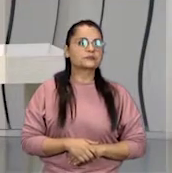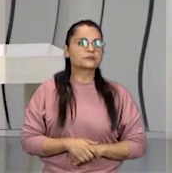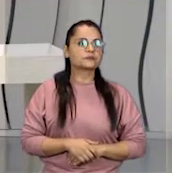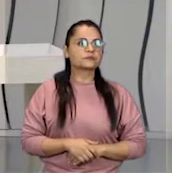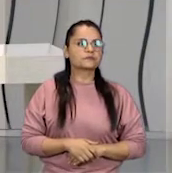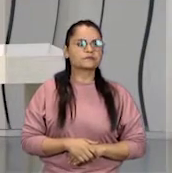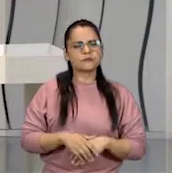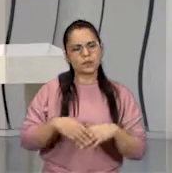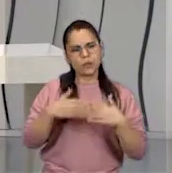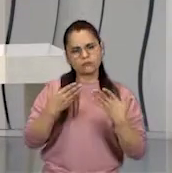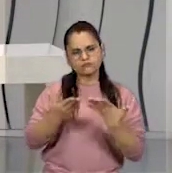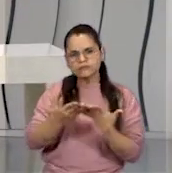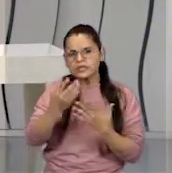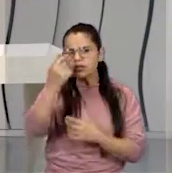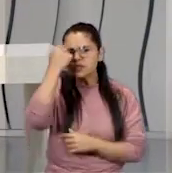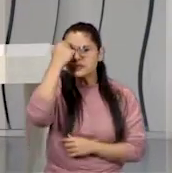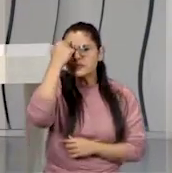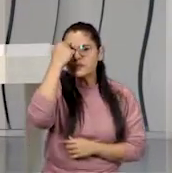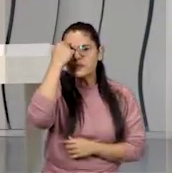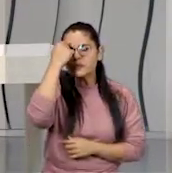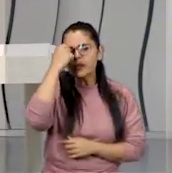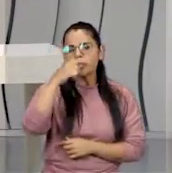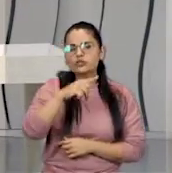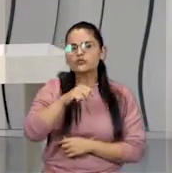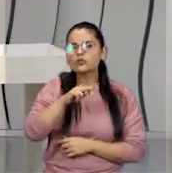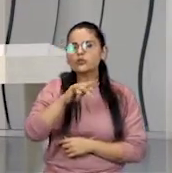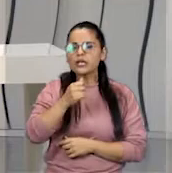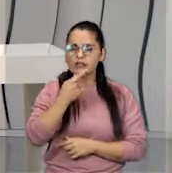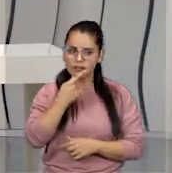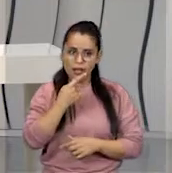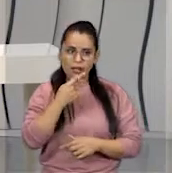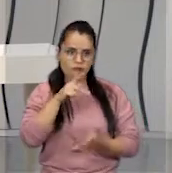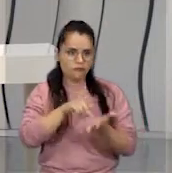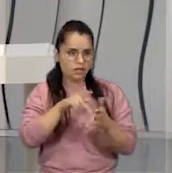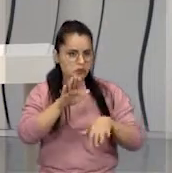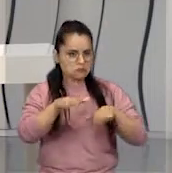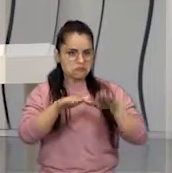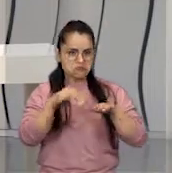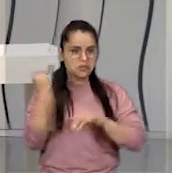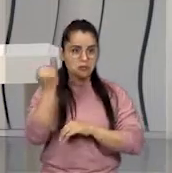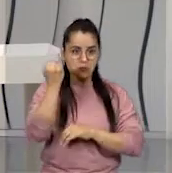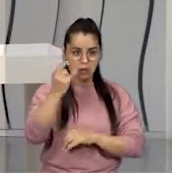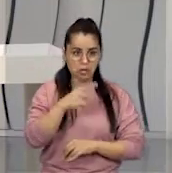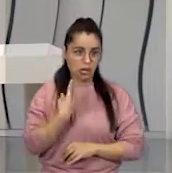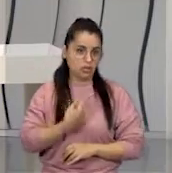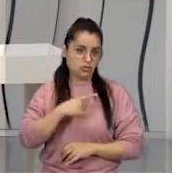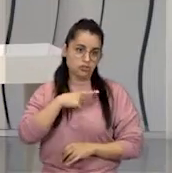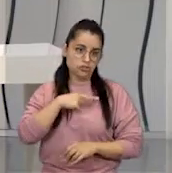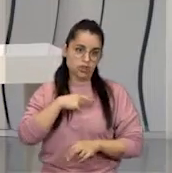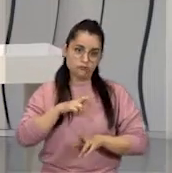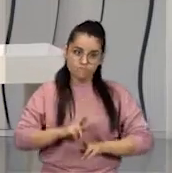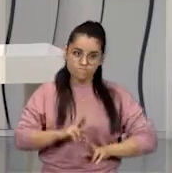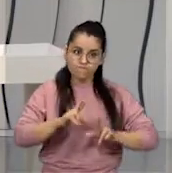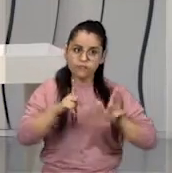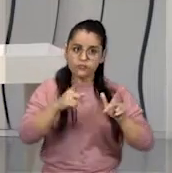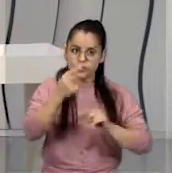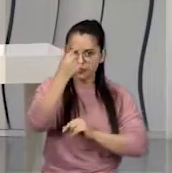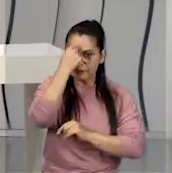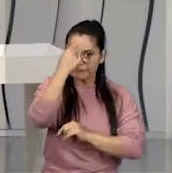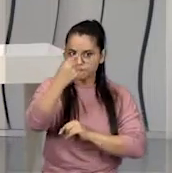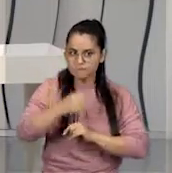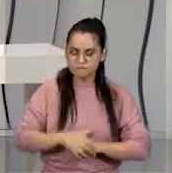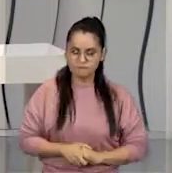Então tá, nesse pensamento de Protágoras, né, torna a dizer que a verdade é relativa, que é importantíssimo a gente ter essa distinção de